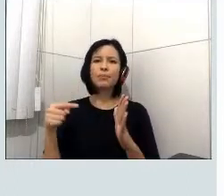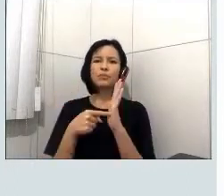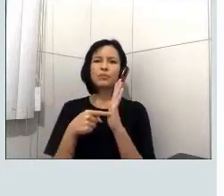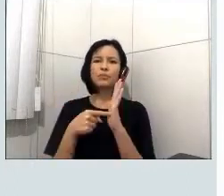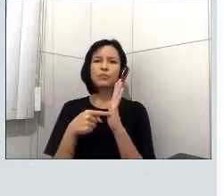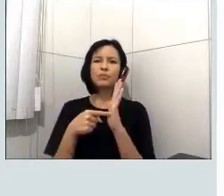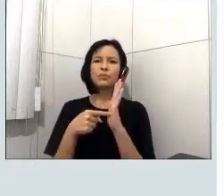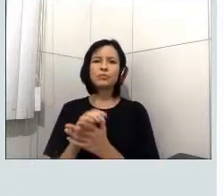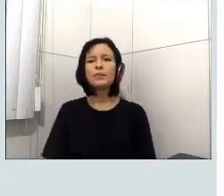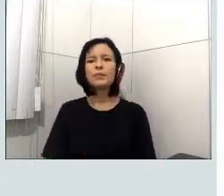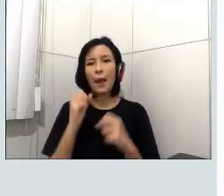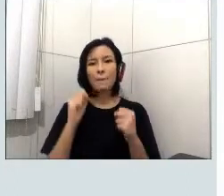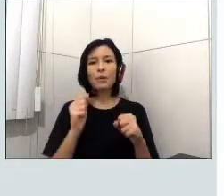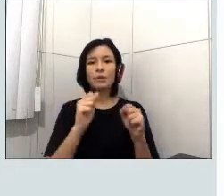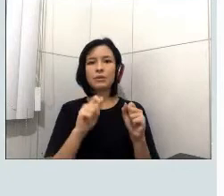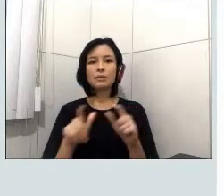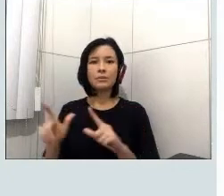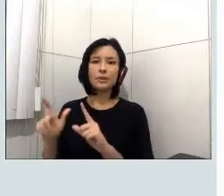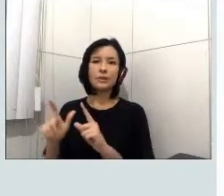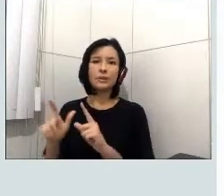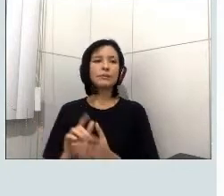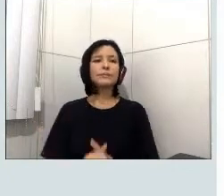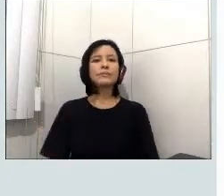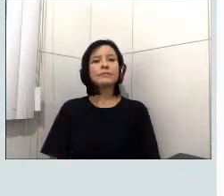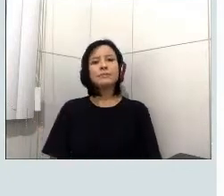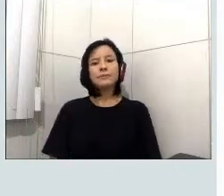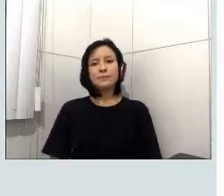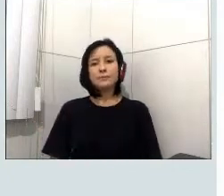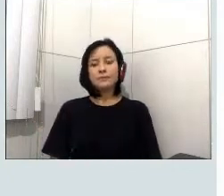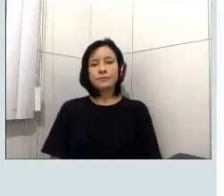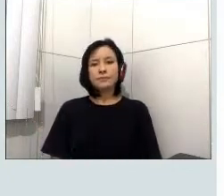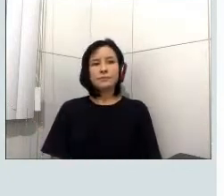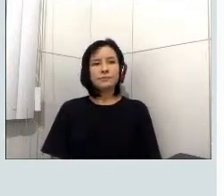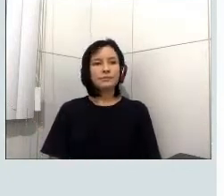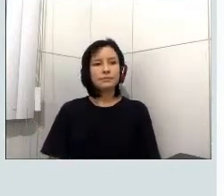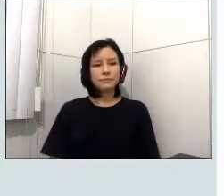Pode passar para o próximo agora, por favor.